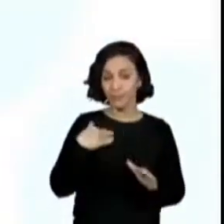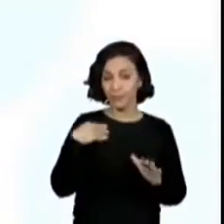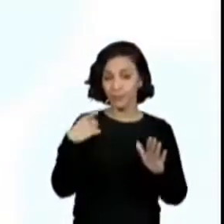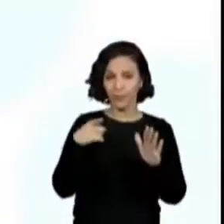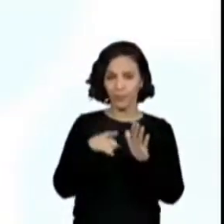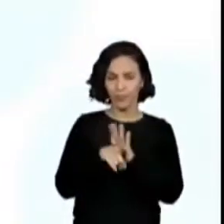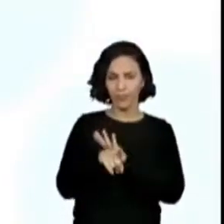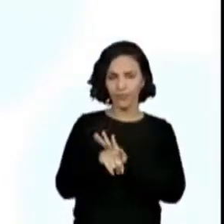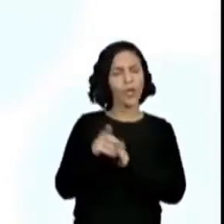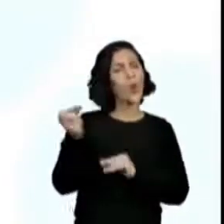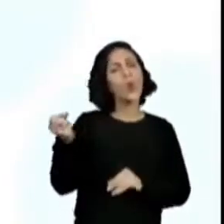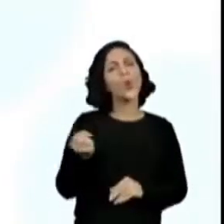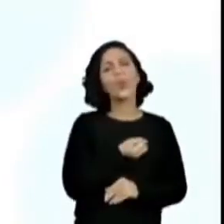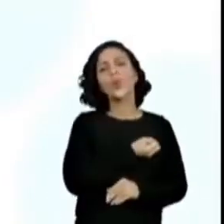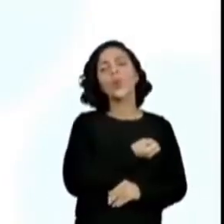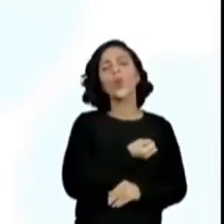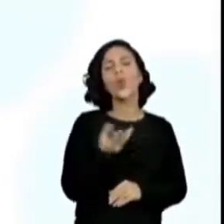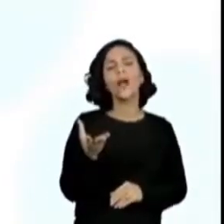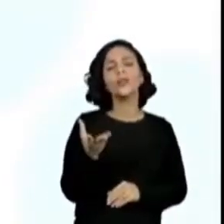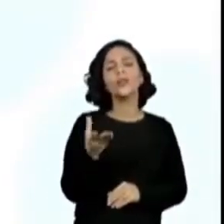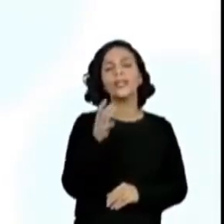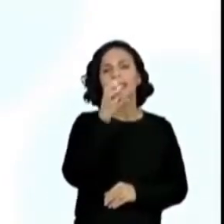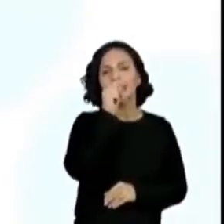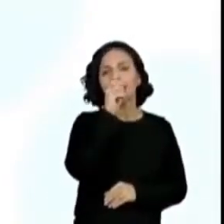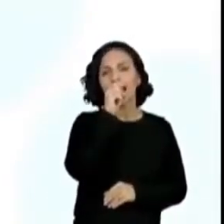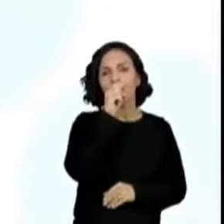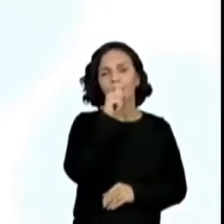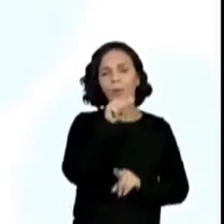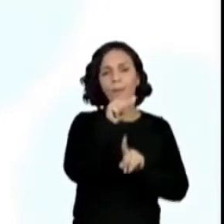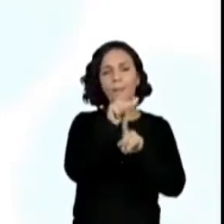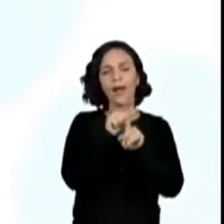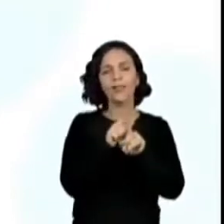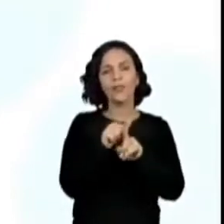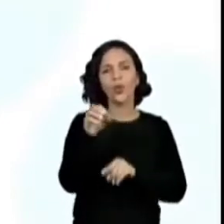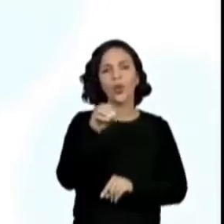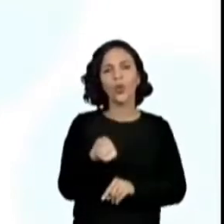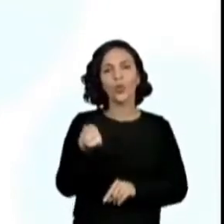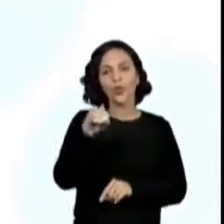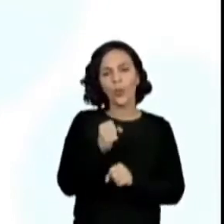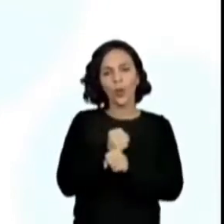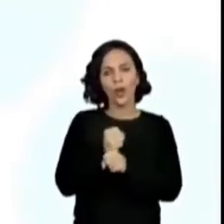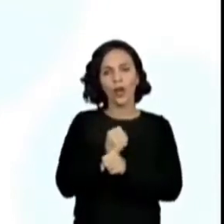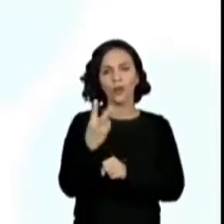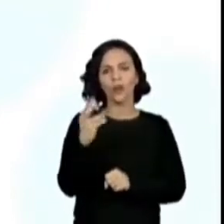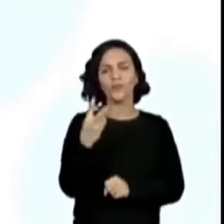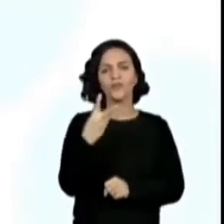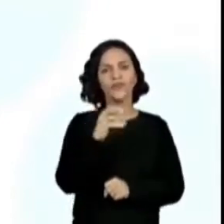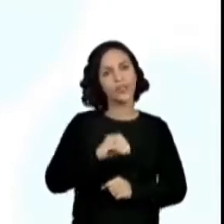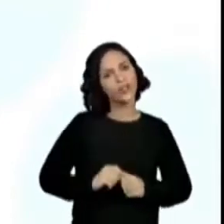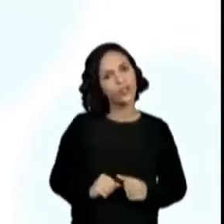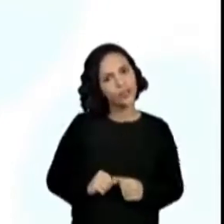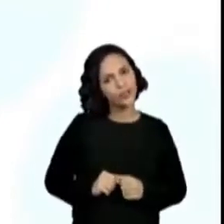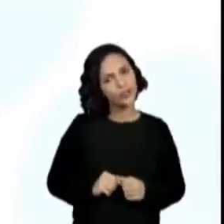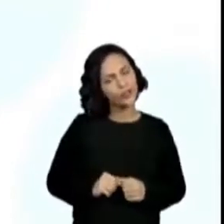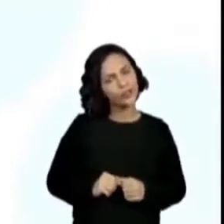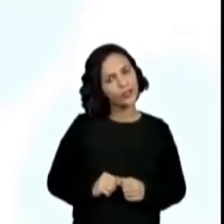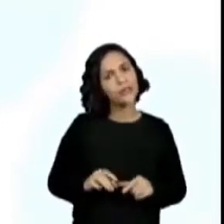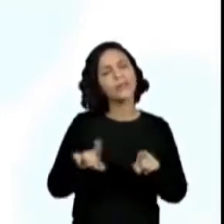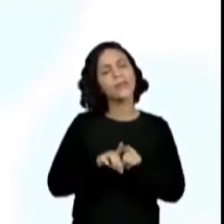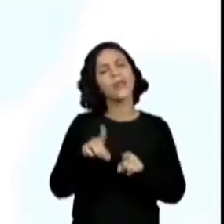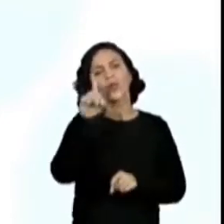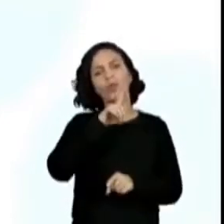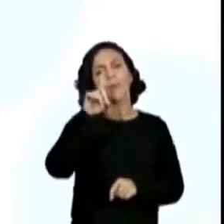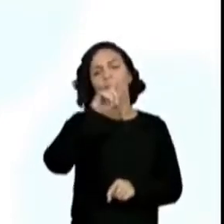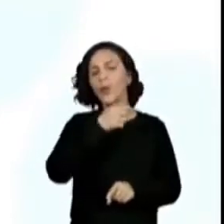Quantos foram os sábados do mês de outubro de 2020? E os